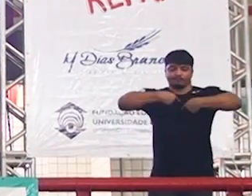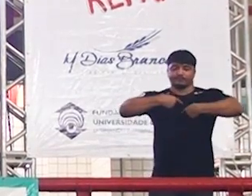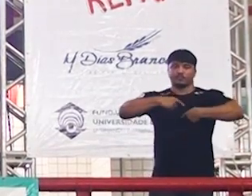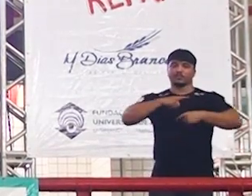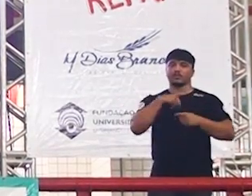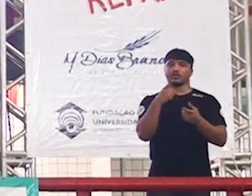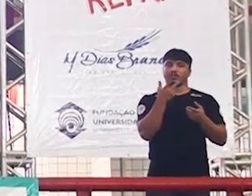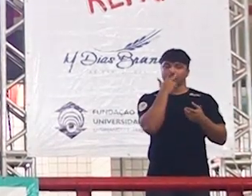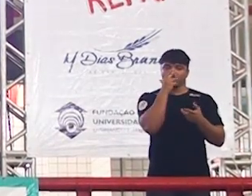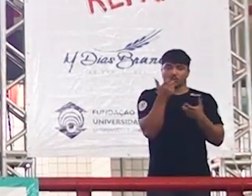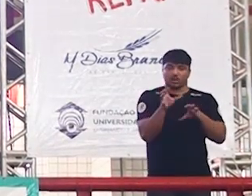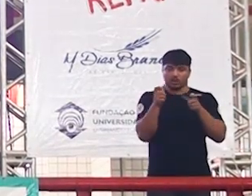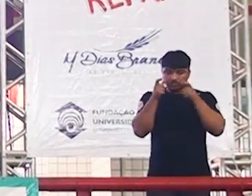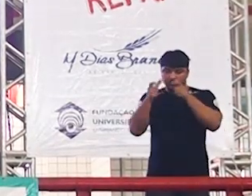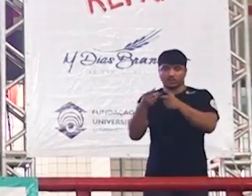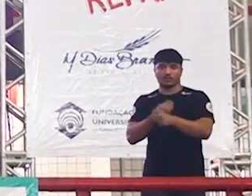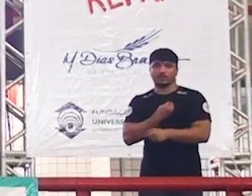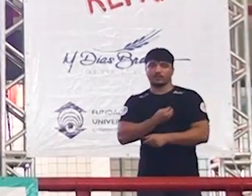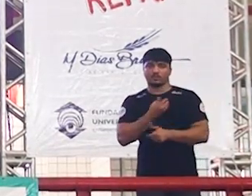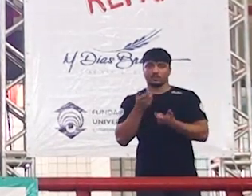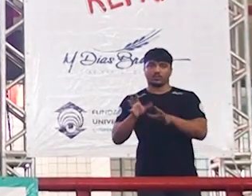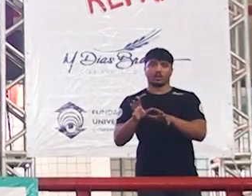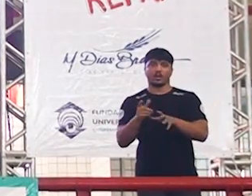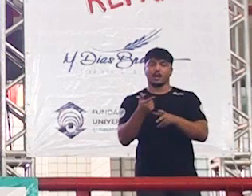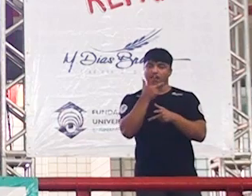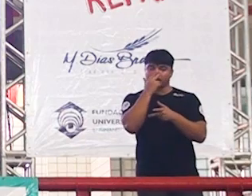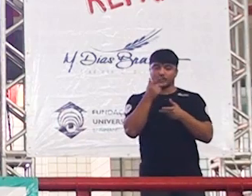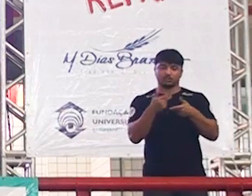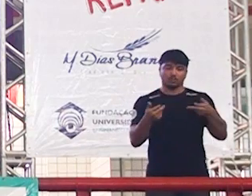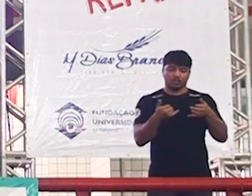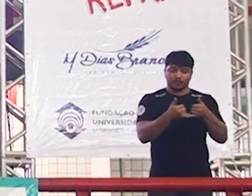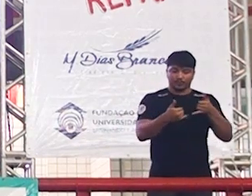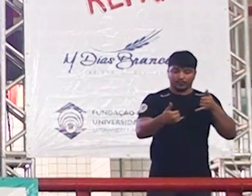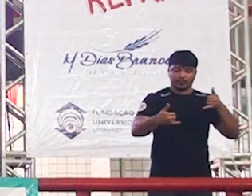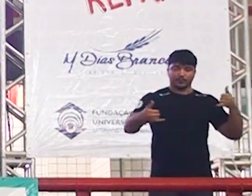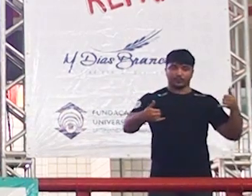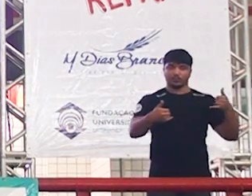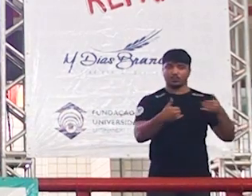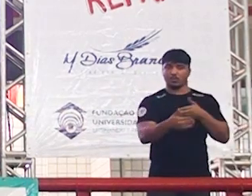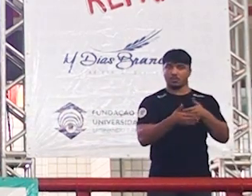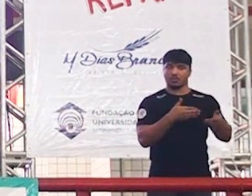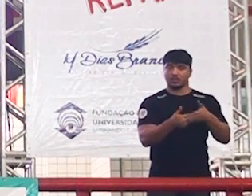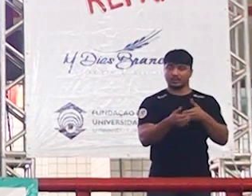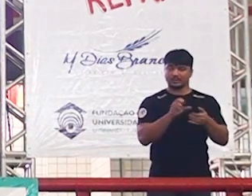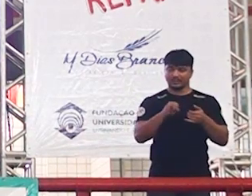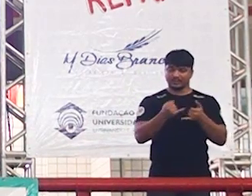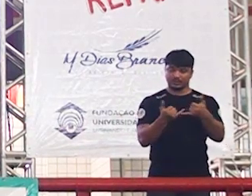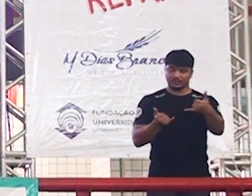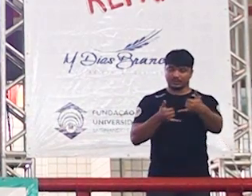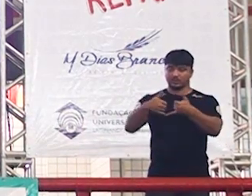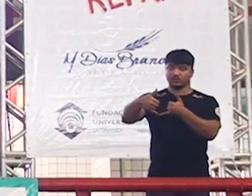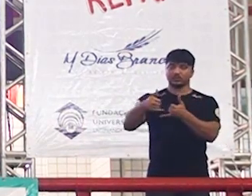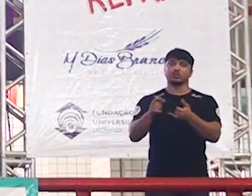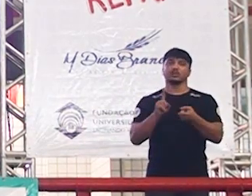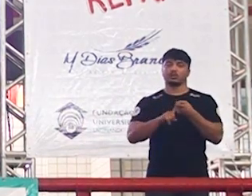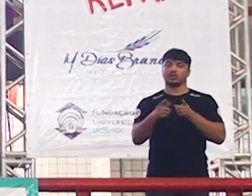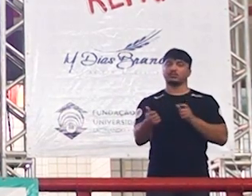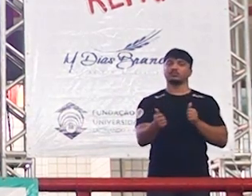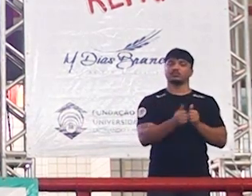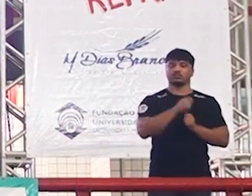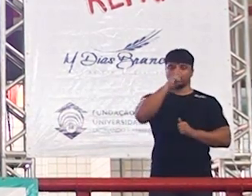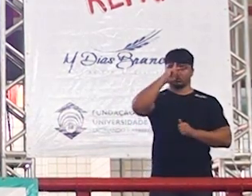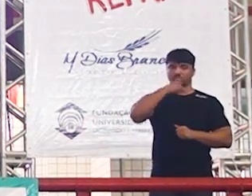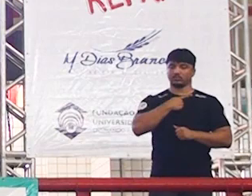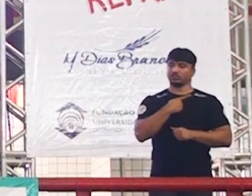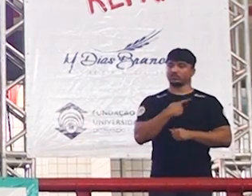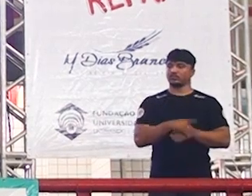não tece a teia da vida, é antes um de seus fios. O que quer que faça essa teia, faz a si próprio. Tá